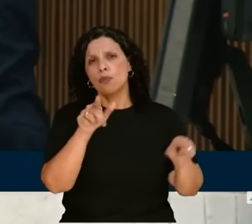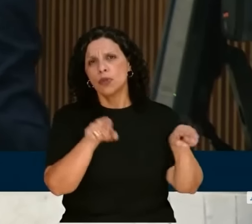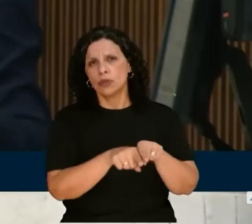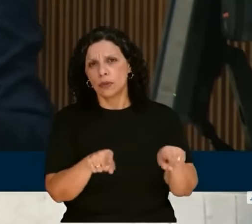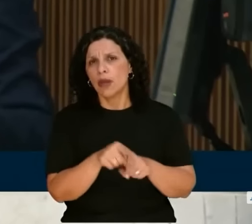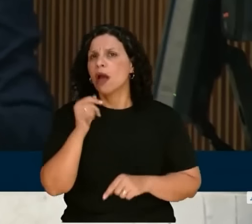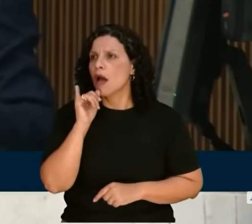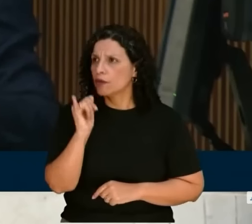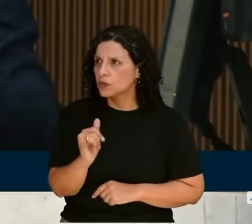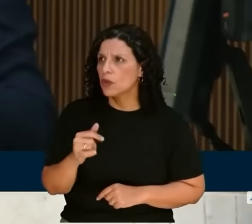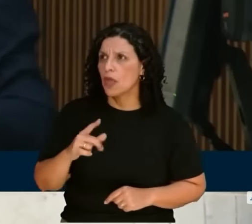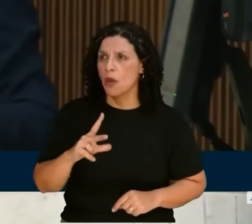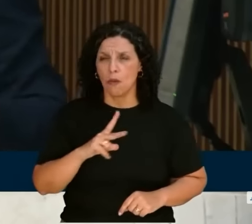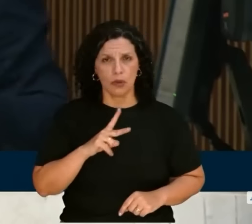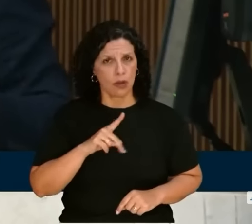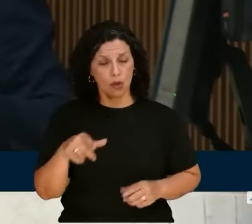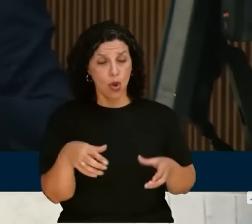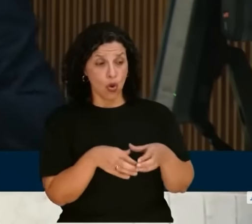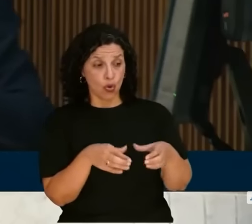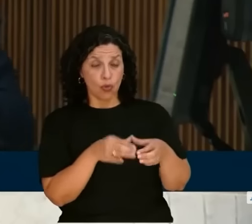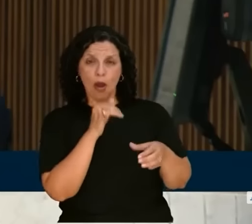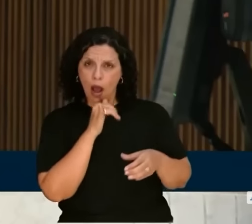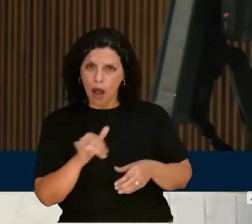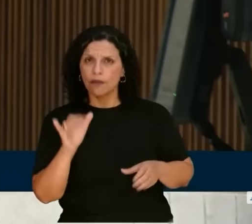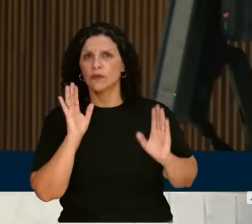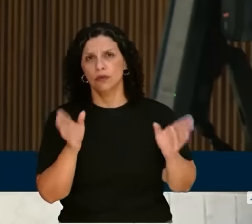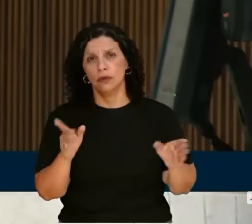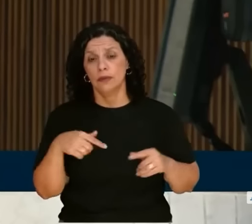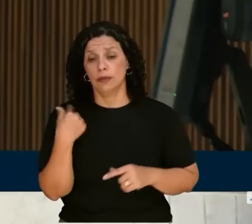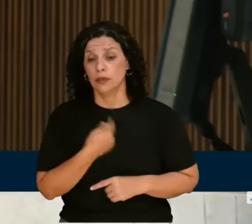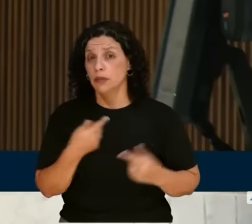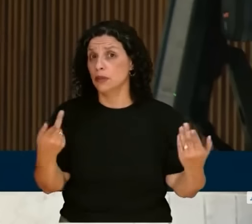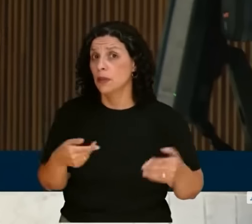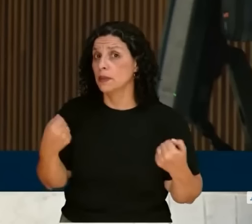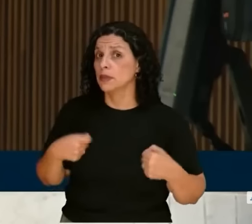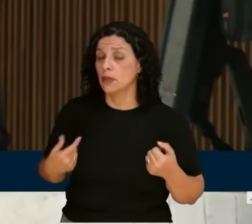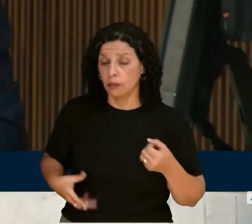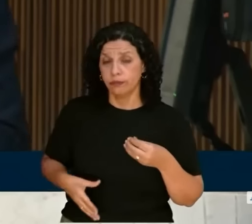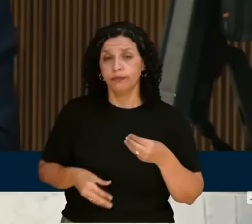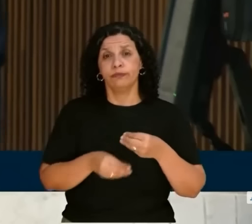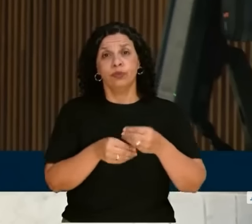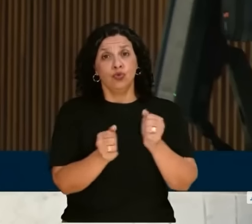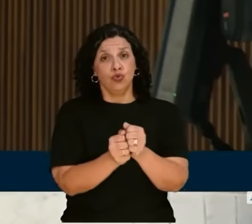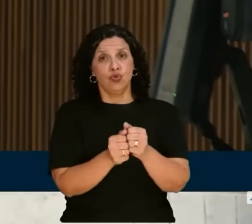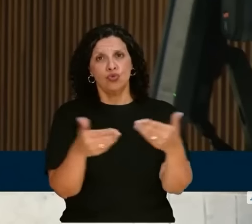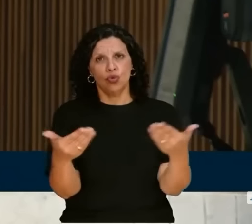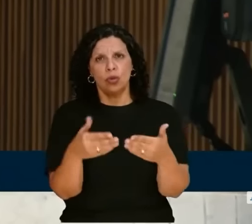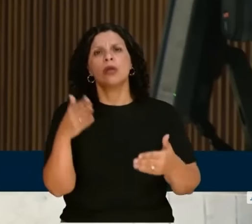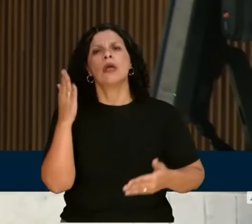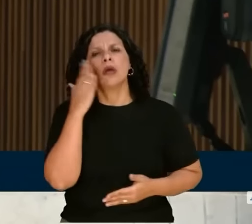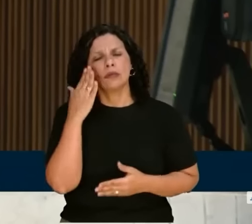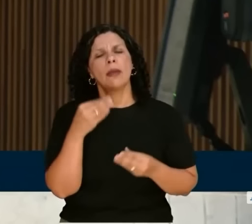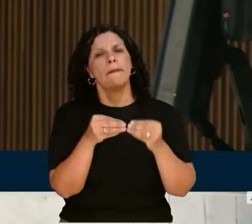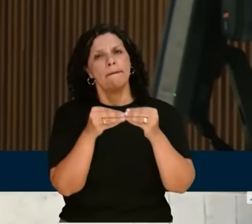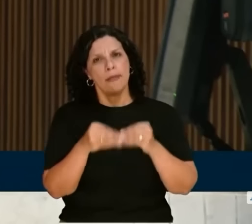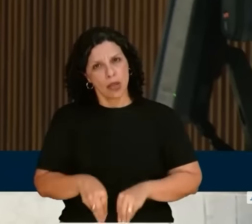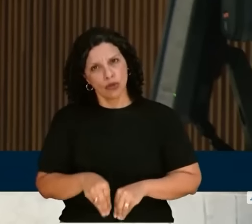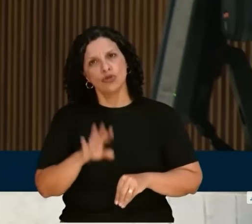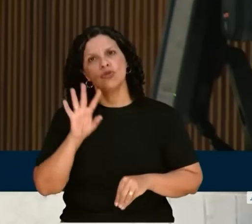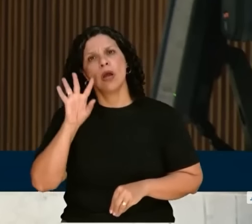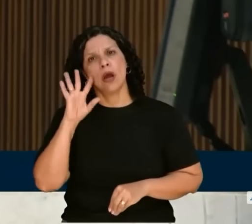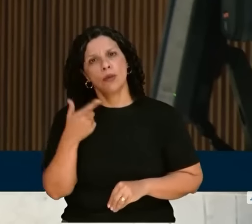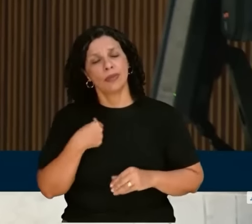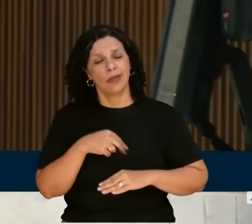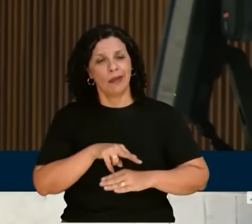nada que não seja individual, é coletivo. Nós temos que unir forças, mesmo com todo o prejuízo dado à cessão